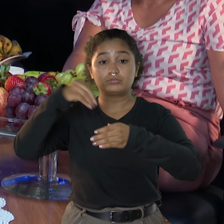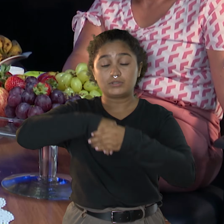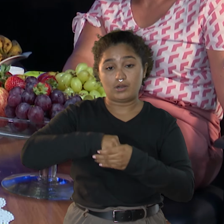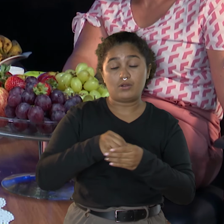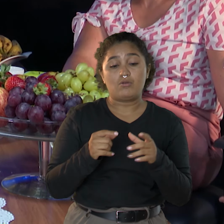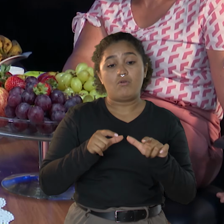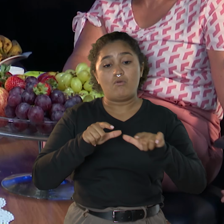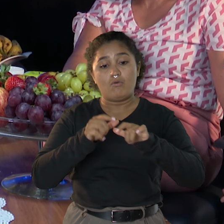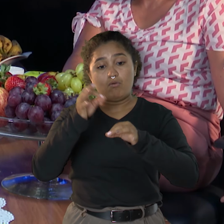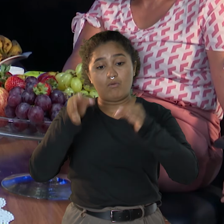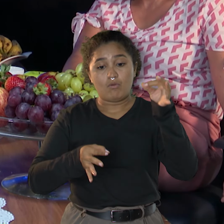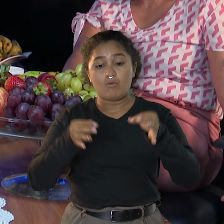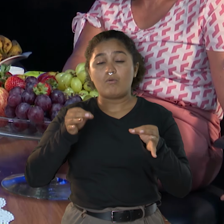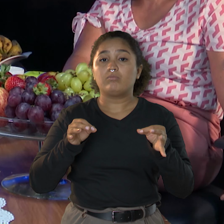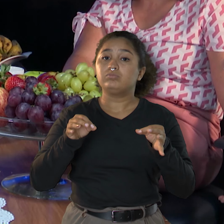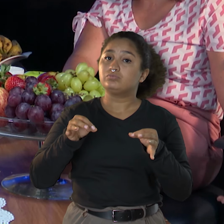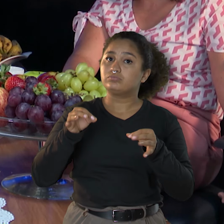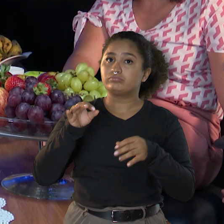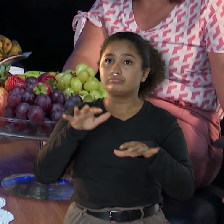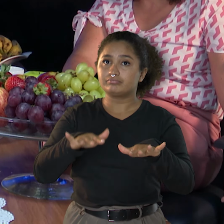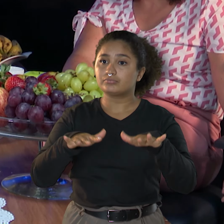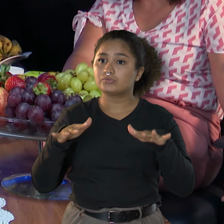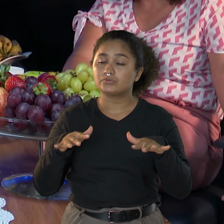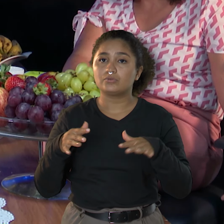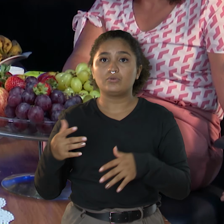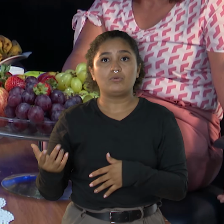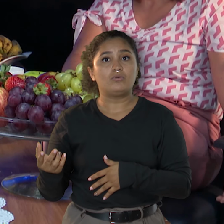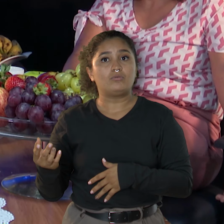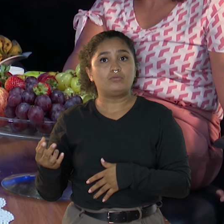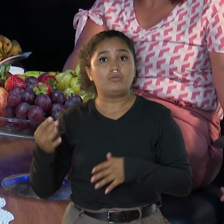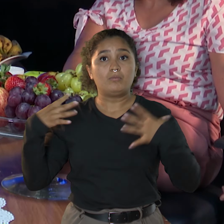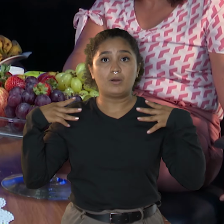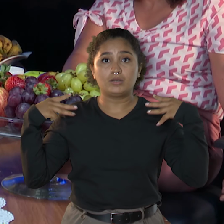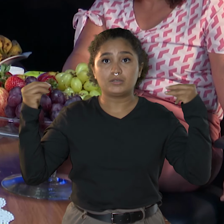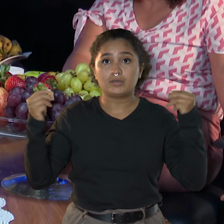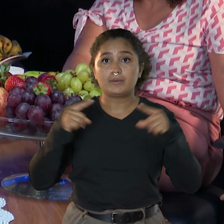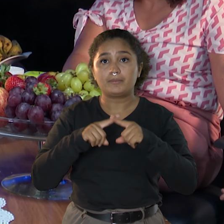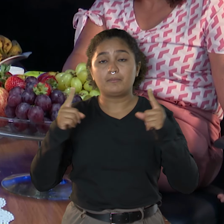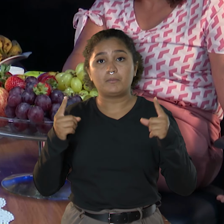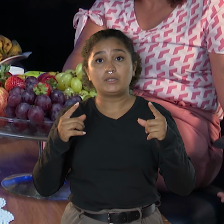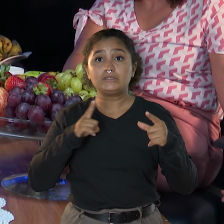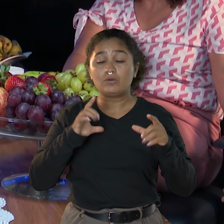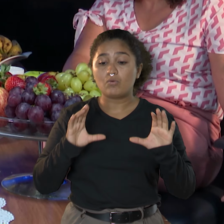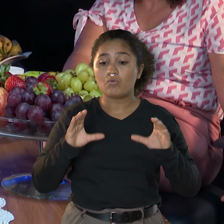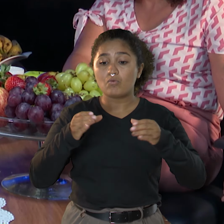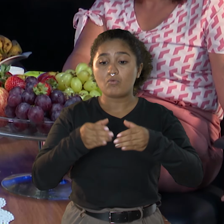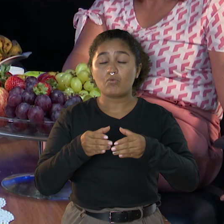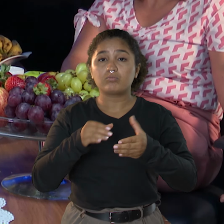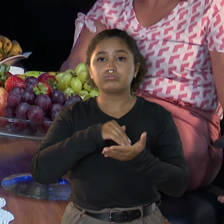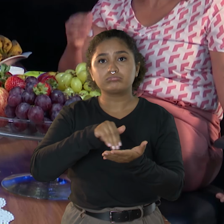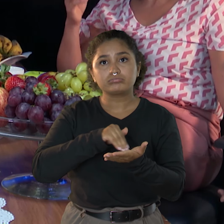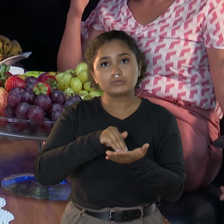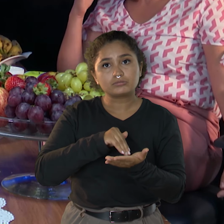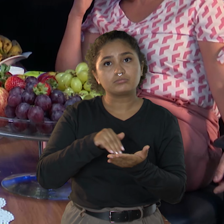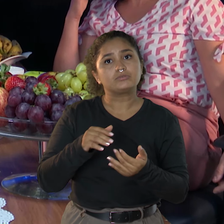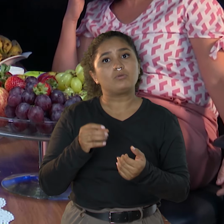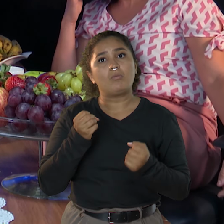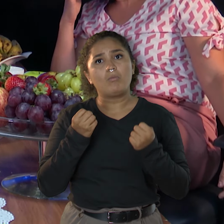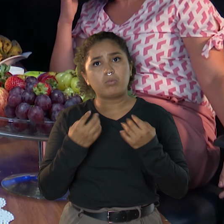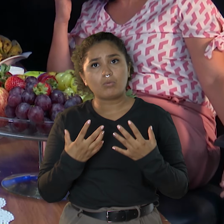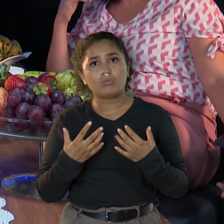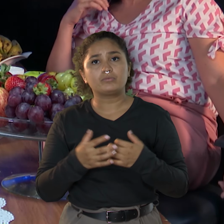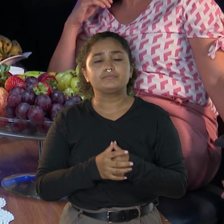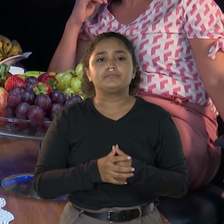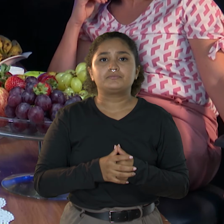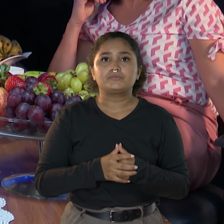só dos magistrados, dos servidores que trabalham em cartório, mas de ter uma equipe boa, né, administrativamente. Ô, Tainá, na época